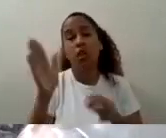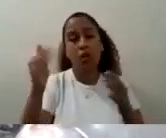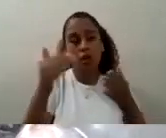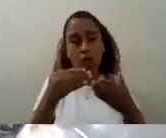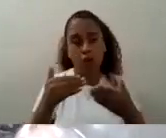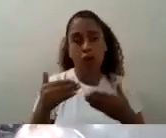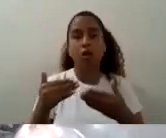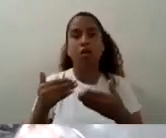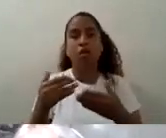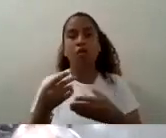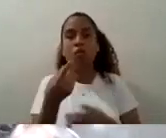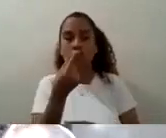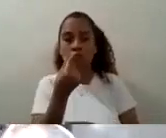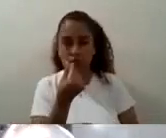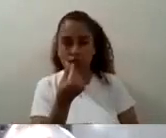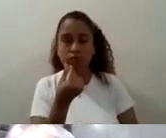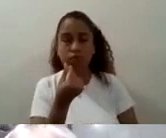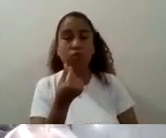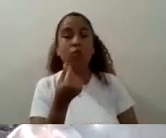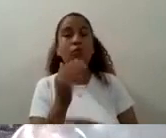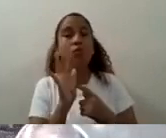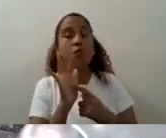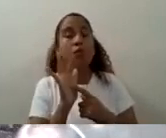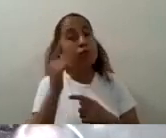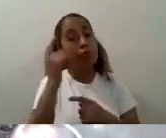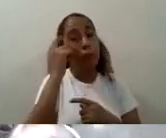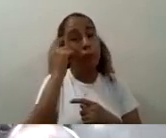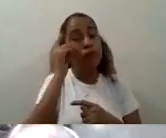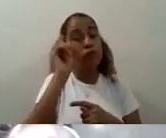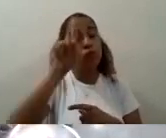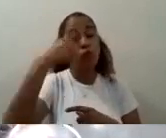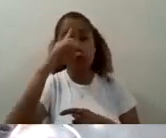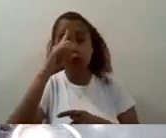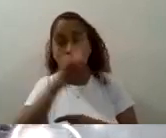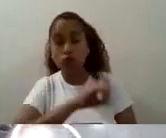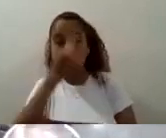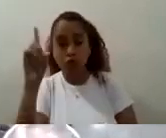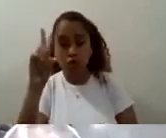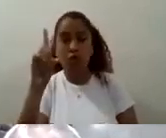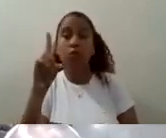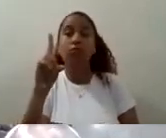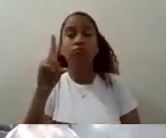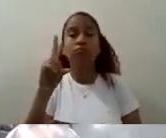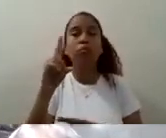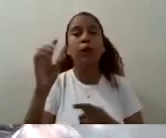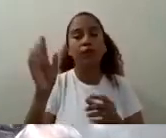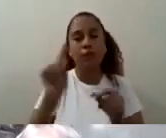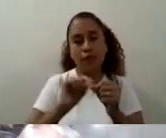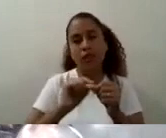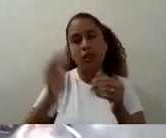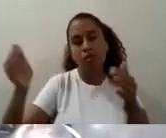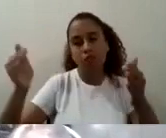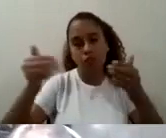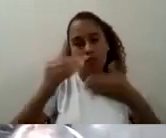de Ramos, identifiquem uma outra data para a realização dessa coleta.